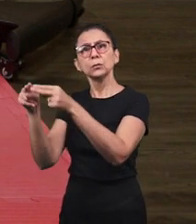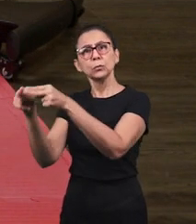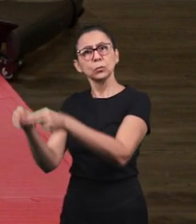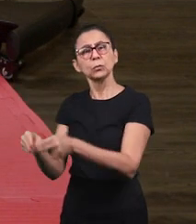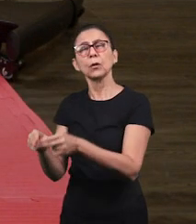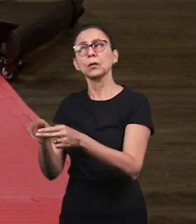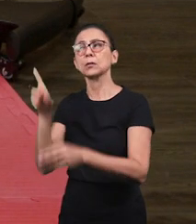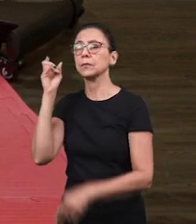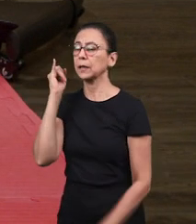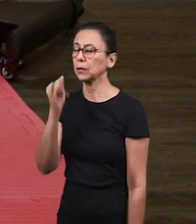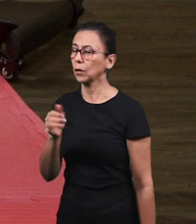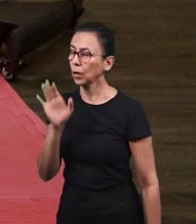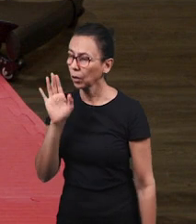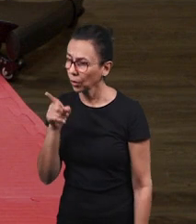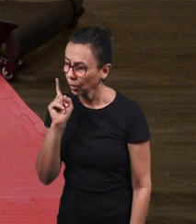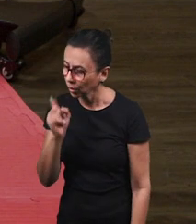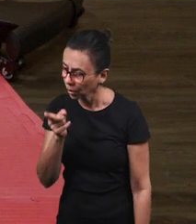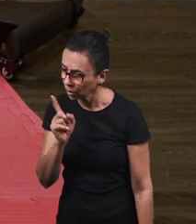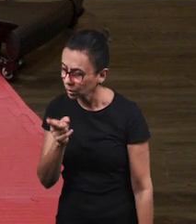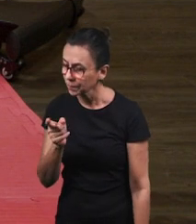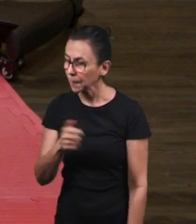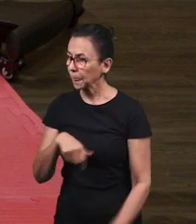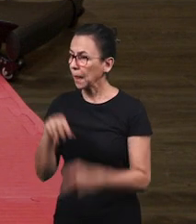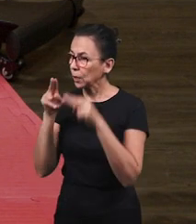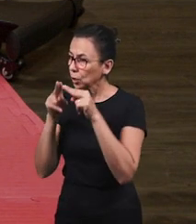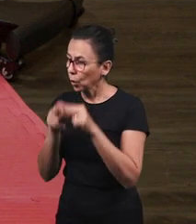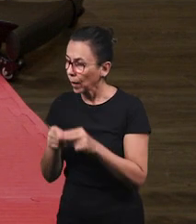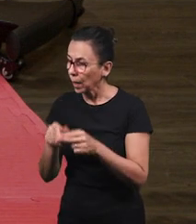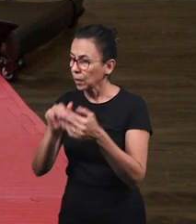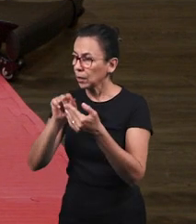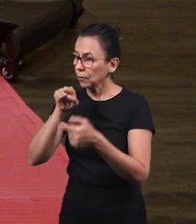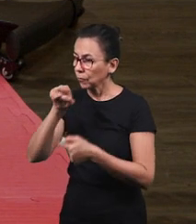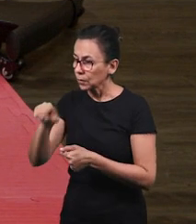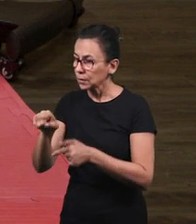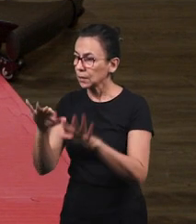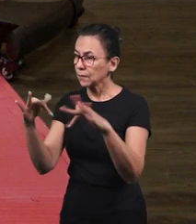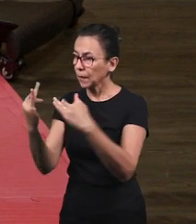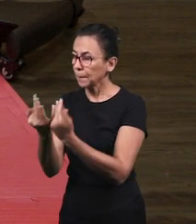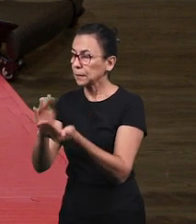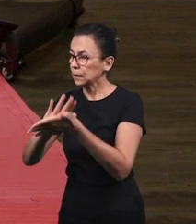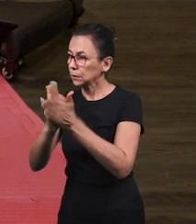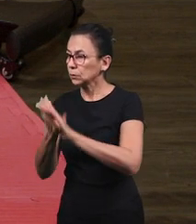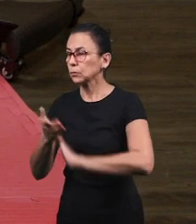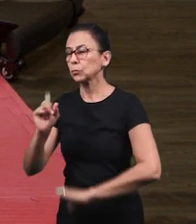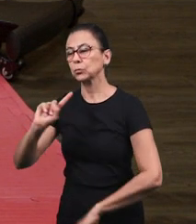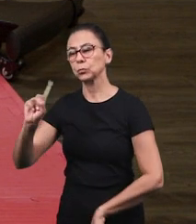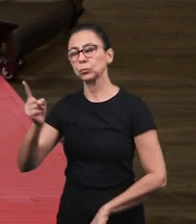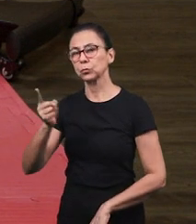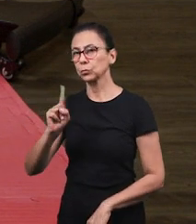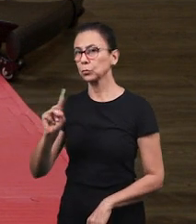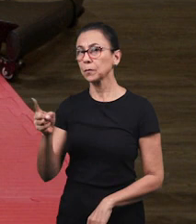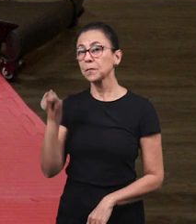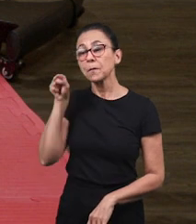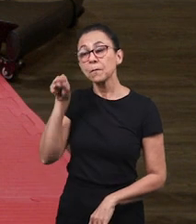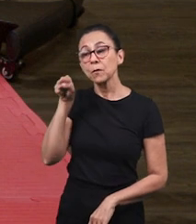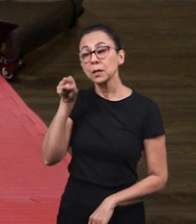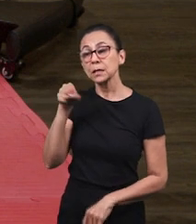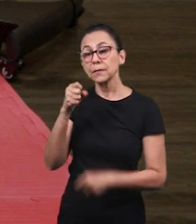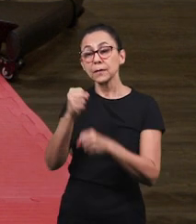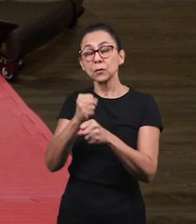compromisso com Noé. Deus disse assim: Noé, eu não vou destruir você e a sua família. Você vai